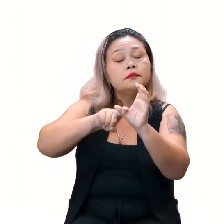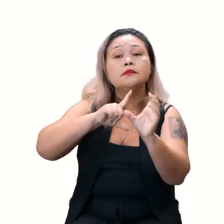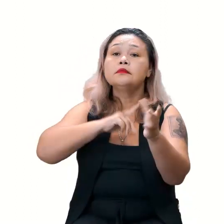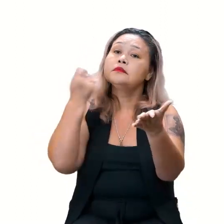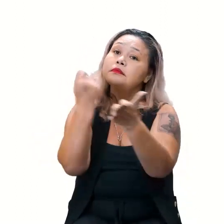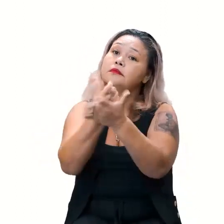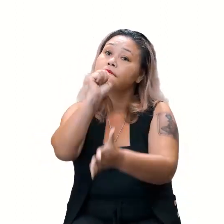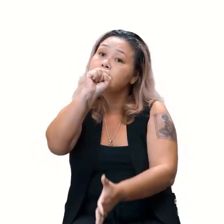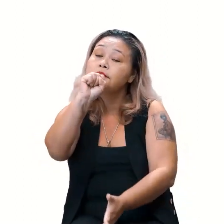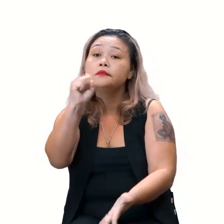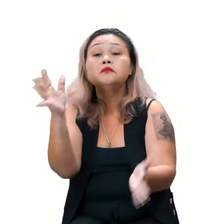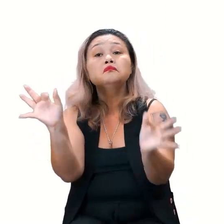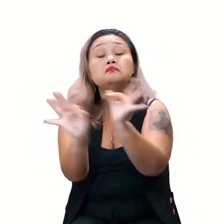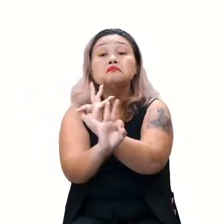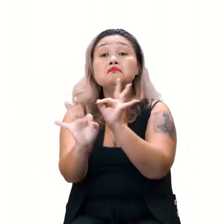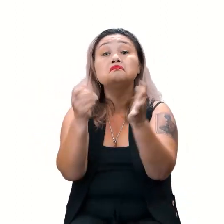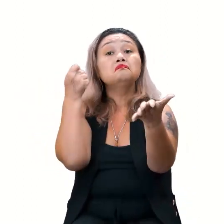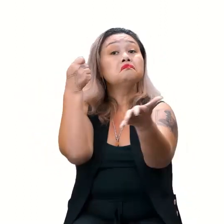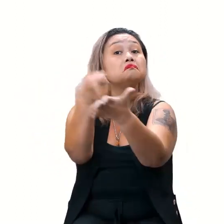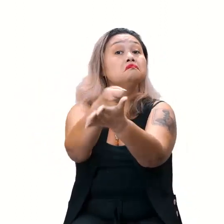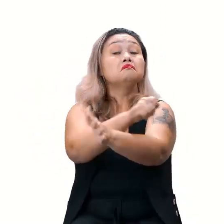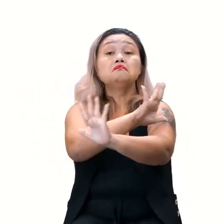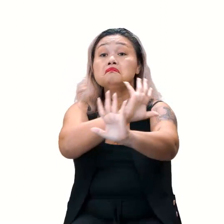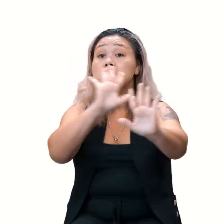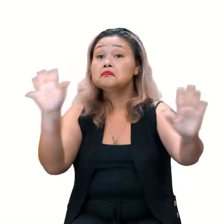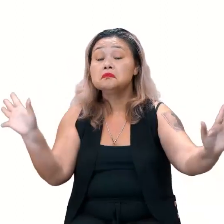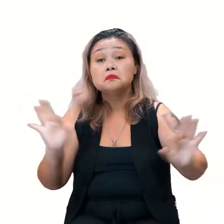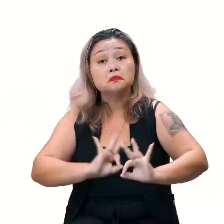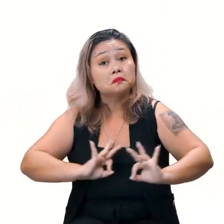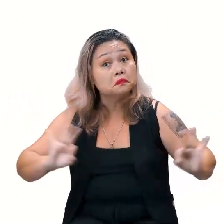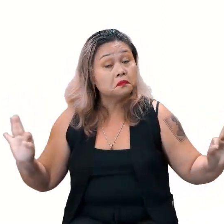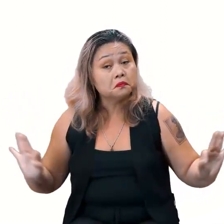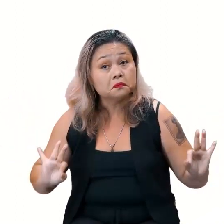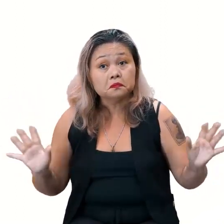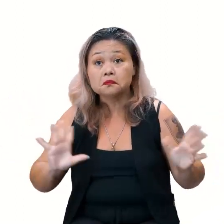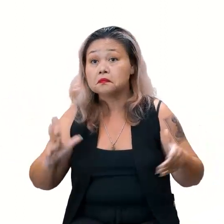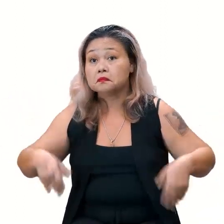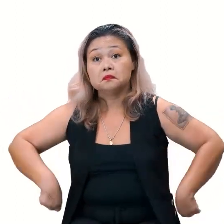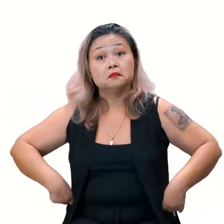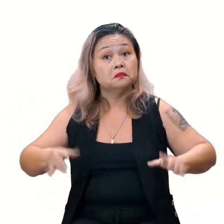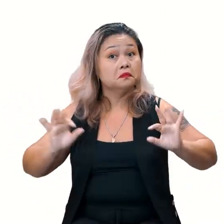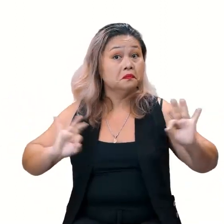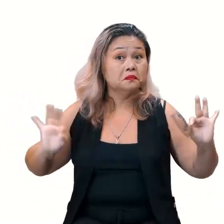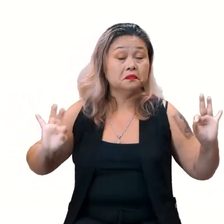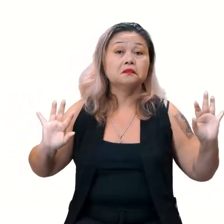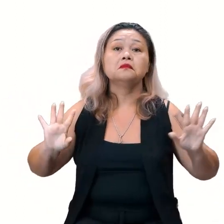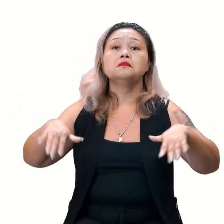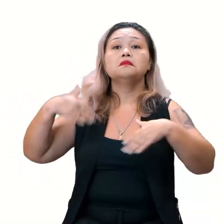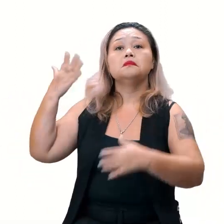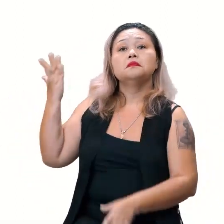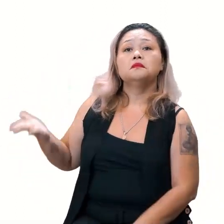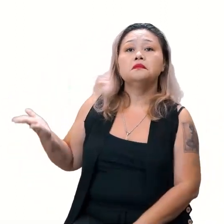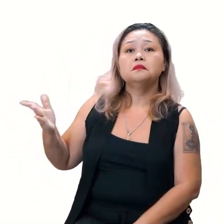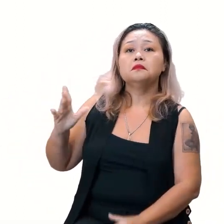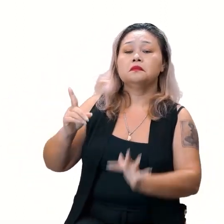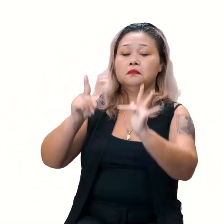pagar. Quitou a dívida. Nada. Quitou a dívida, não devo nada, mas também não me sobrou nada. E agora? Agora eu tenho f